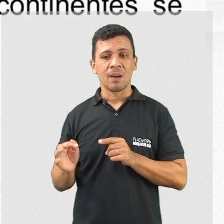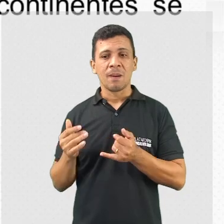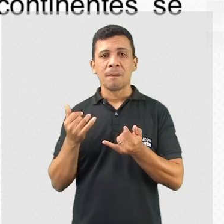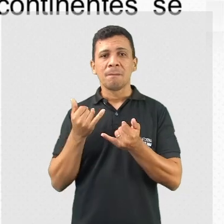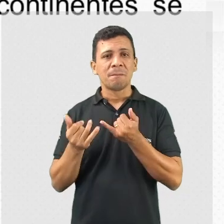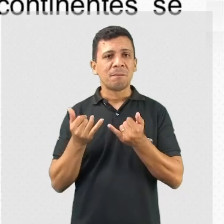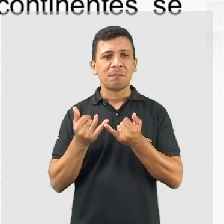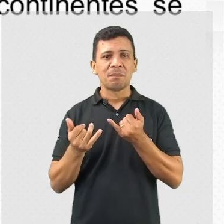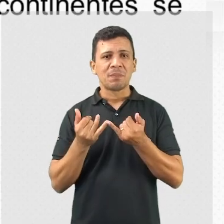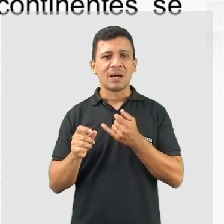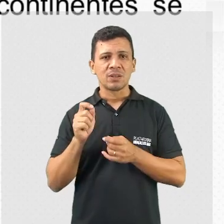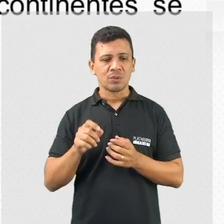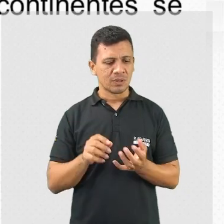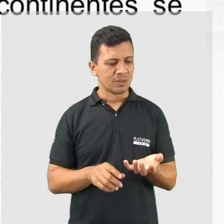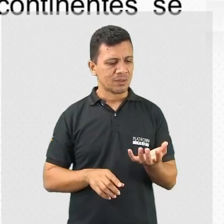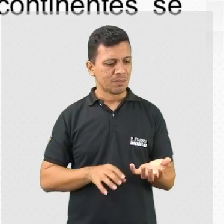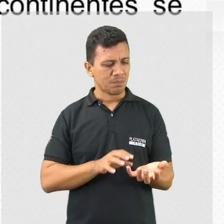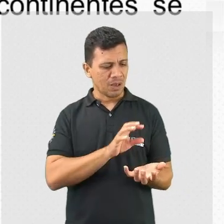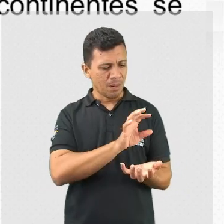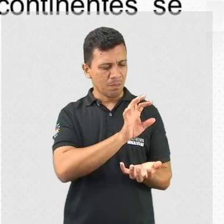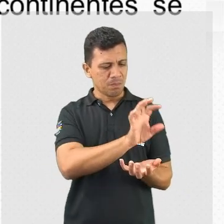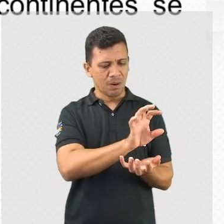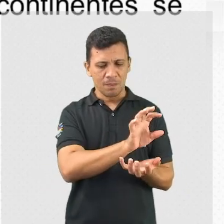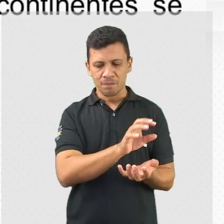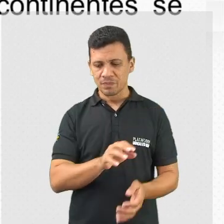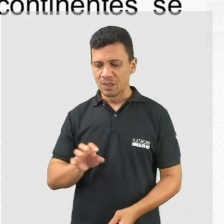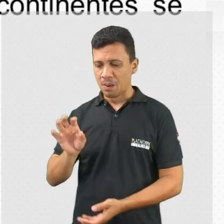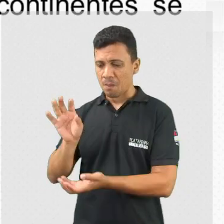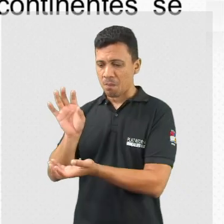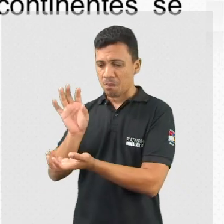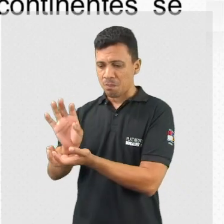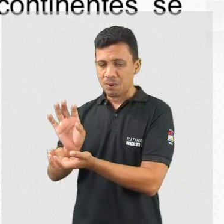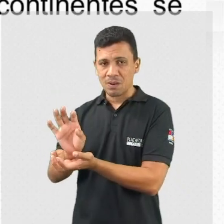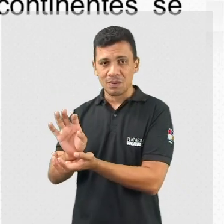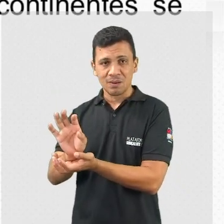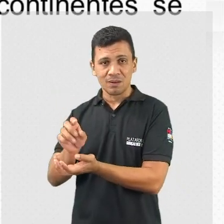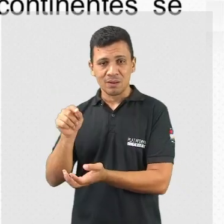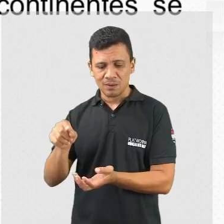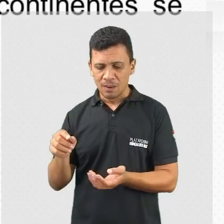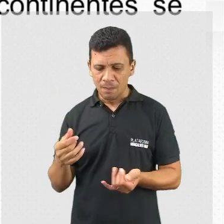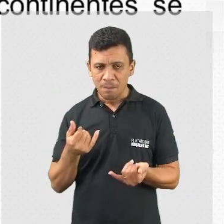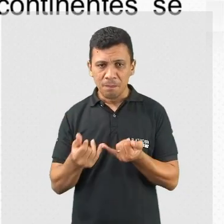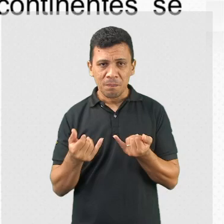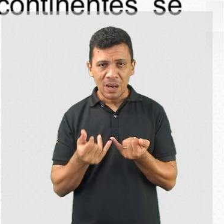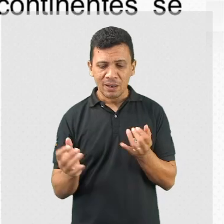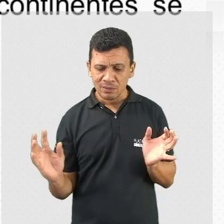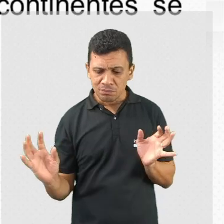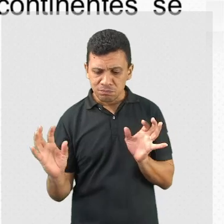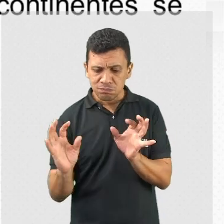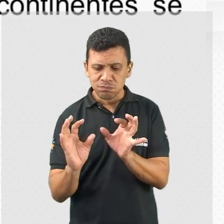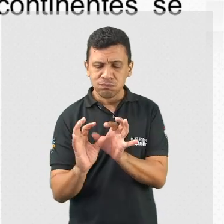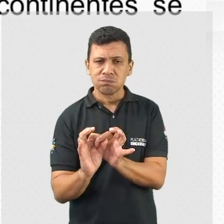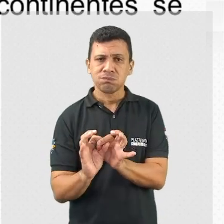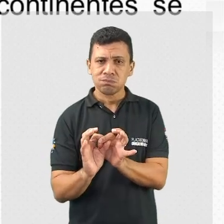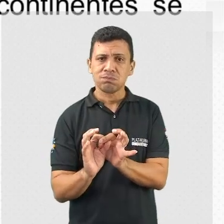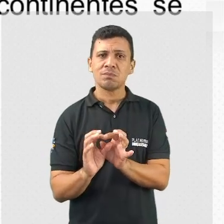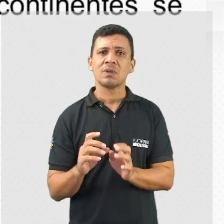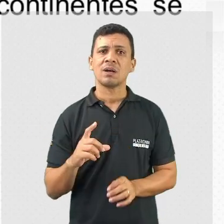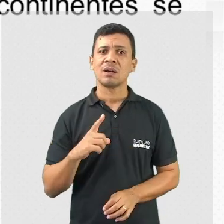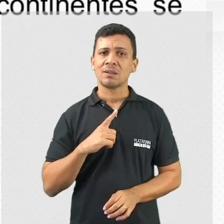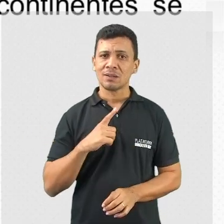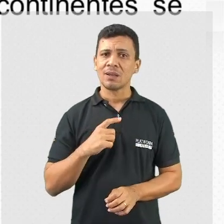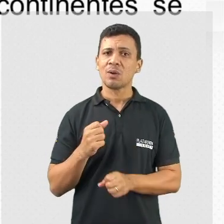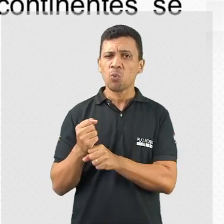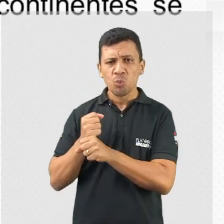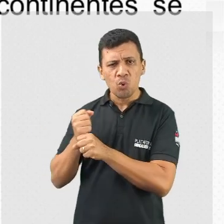estar como se fossem áreas de encaixe, mas que hoje estão separadas, elas poderiam estar juntas há algum tempo